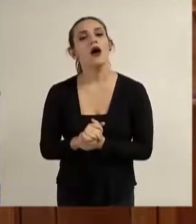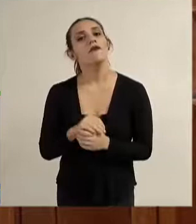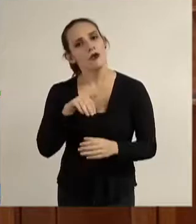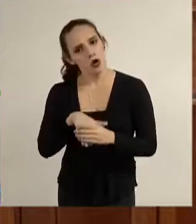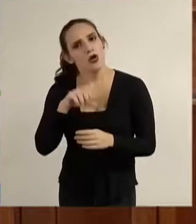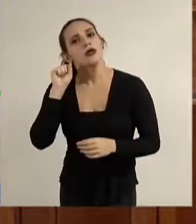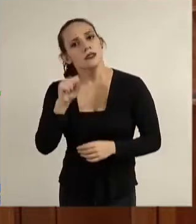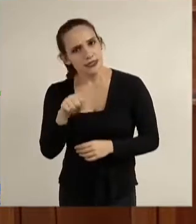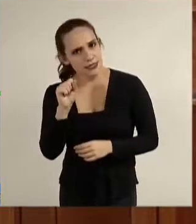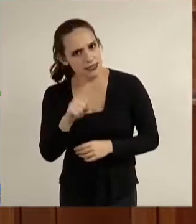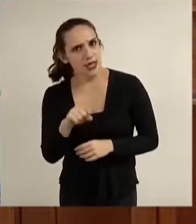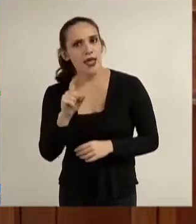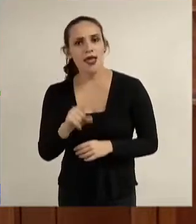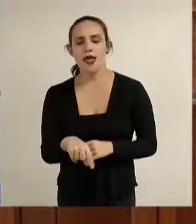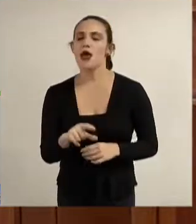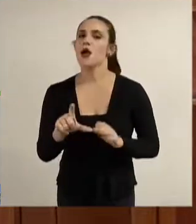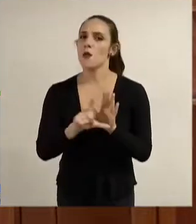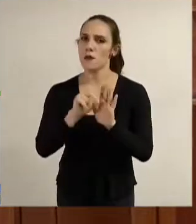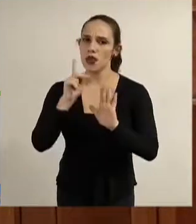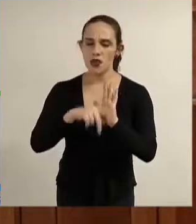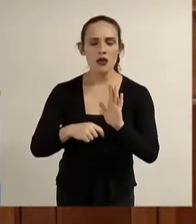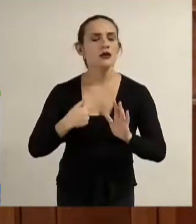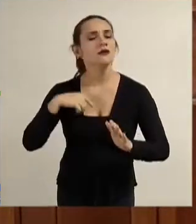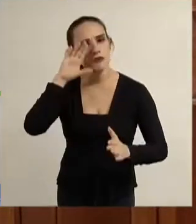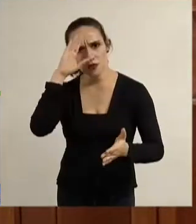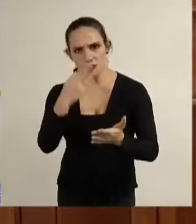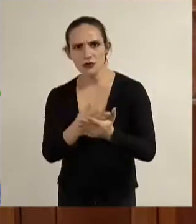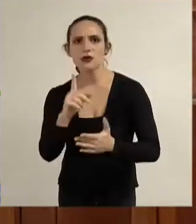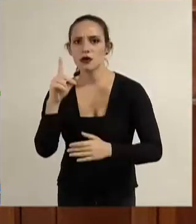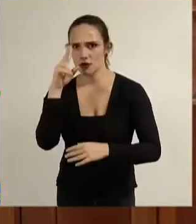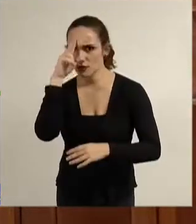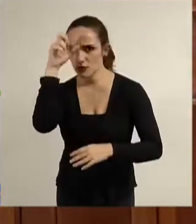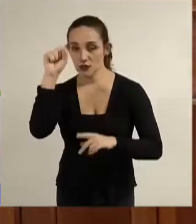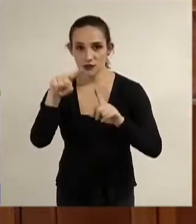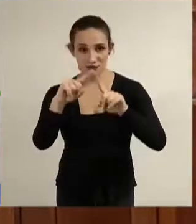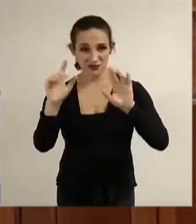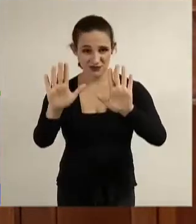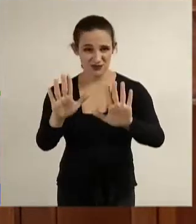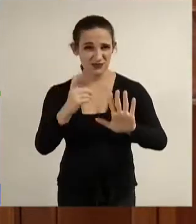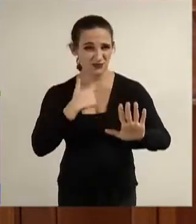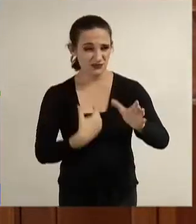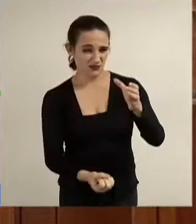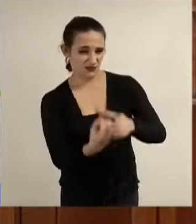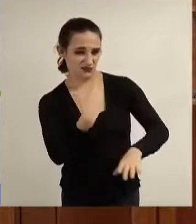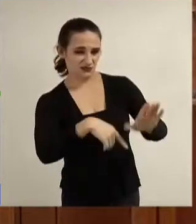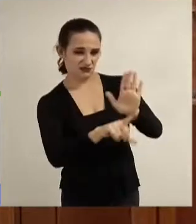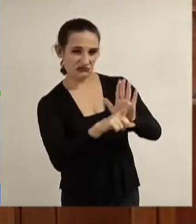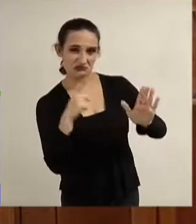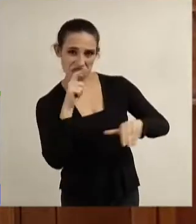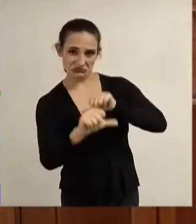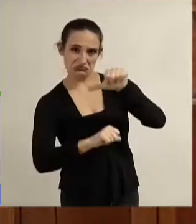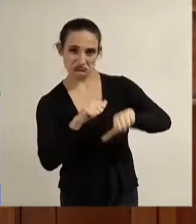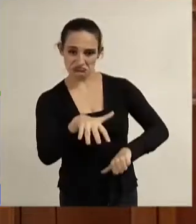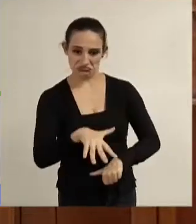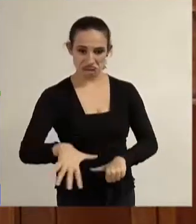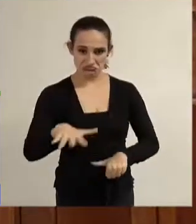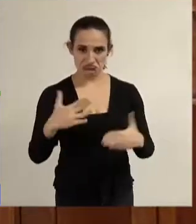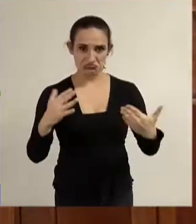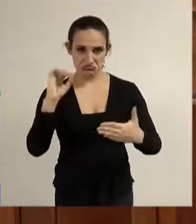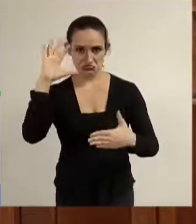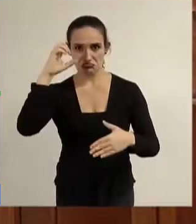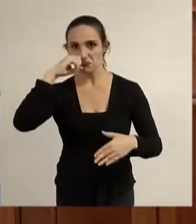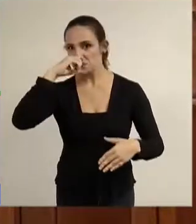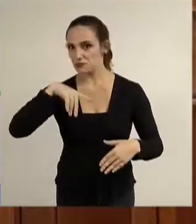votando favoravelmente, que acredito piamente que nós não vamos mudar isso por lei. Ontem, conversando com o deputado Barbosinha, ele que é um